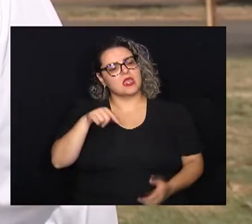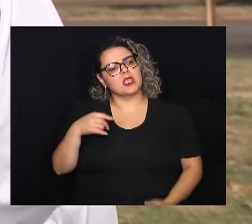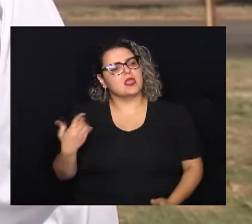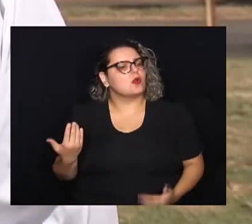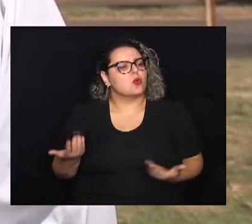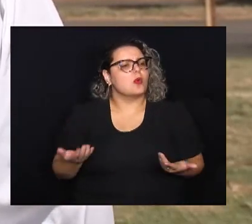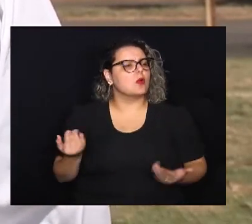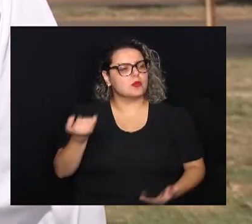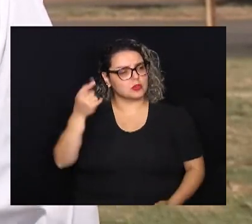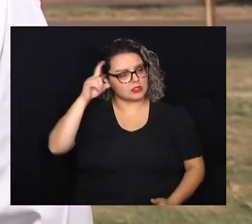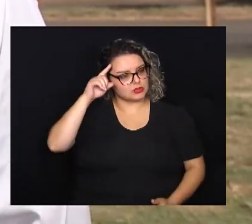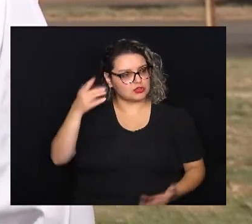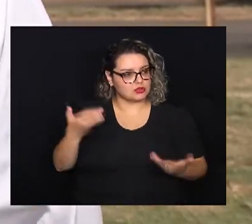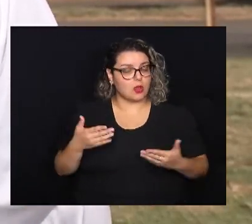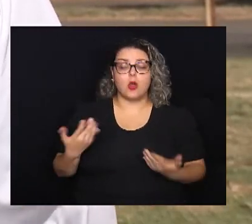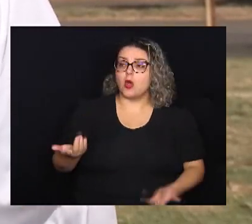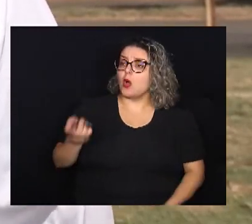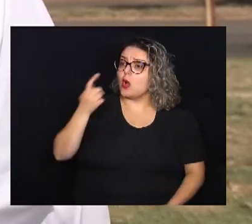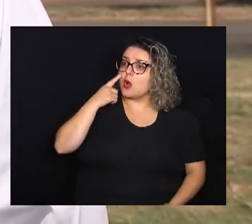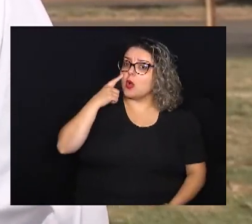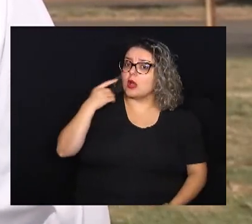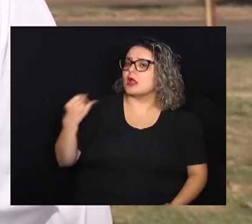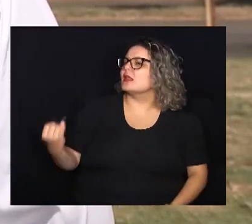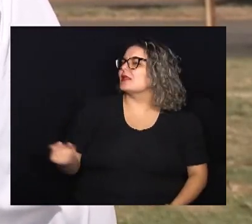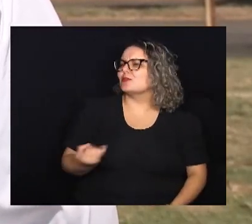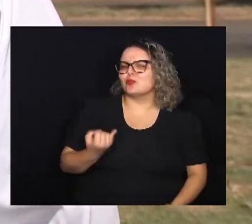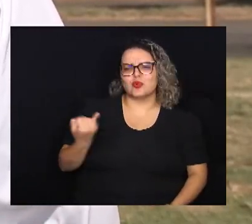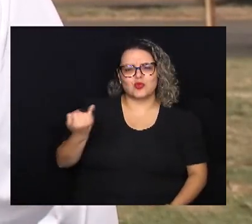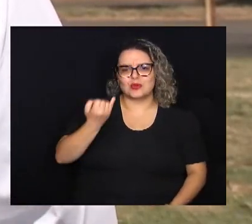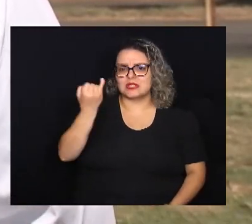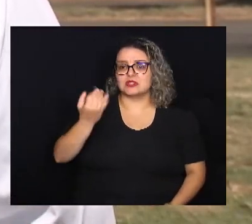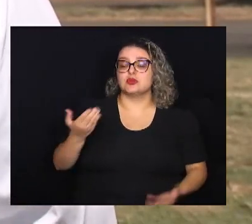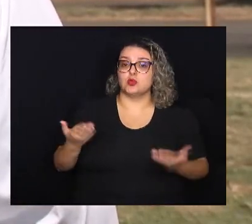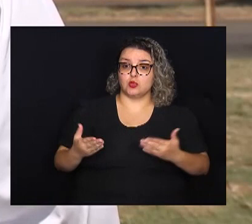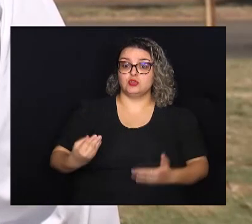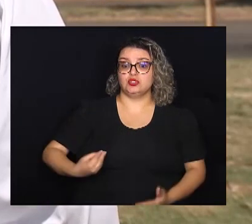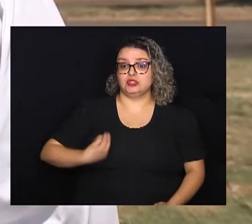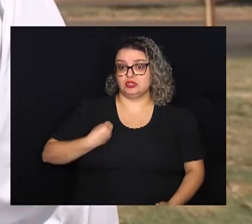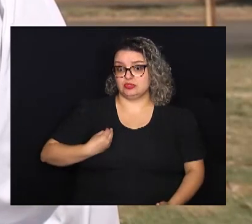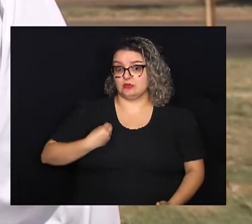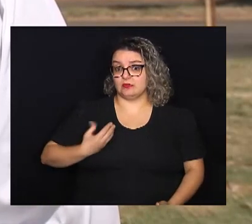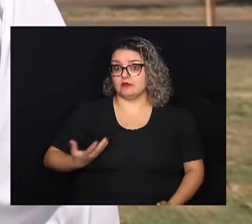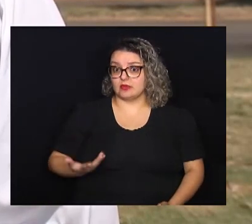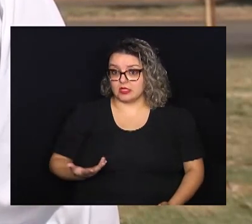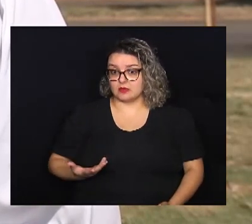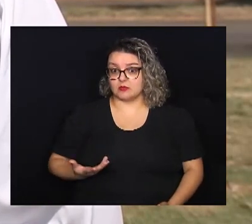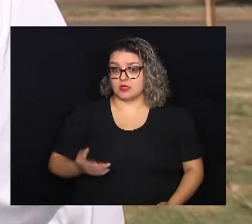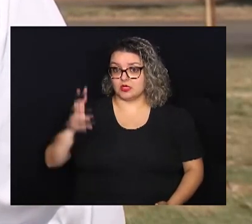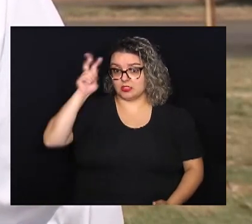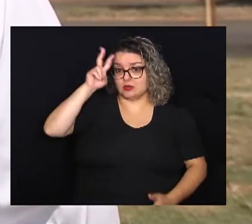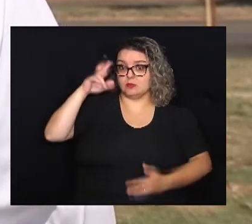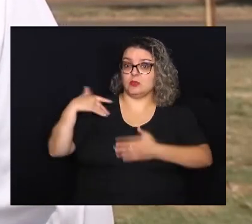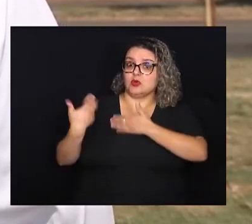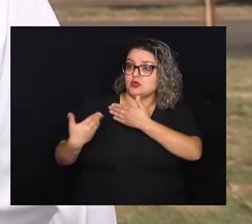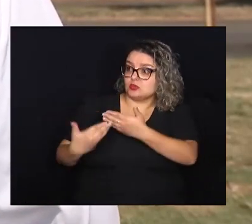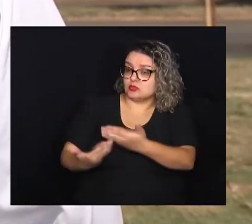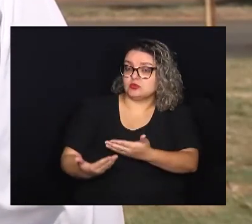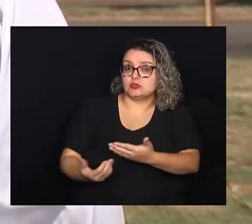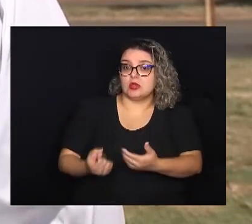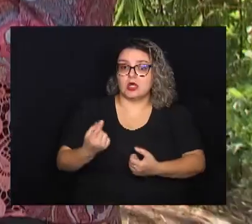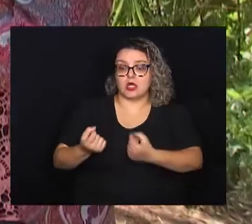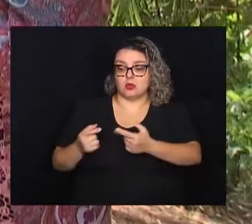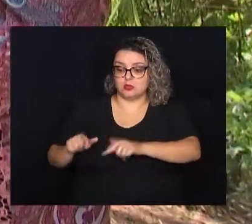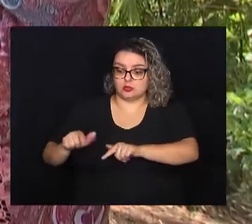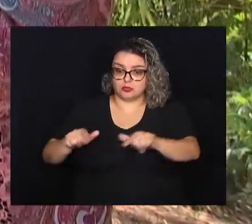do dia de hoje olha ele extremamente relevante né hoje nós vivemos historicamente alguns espaços